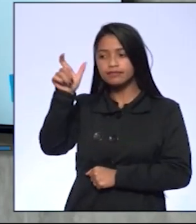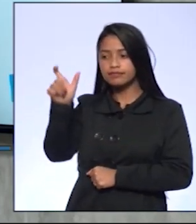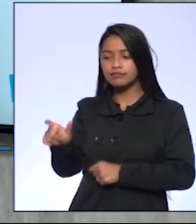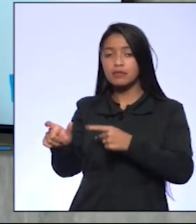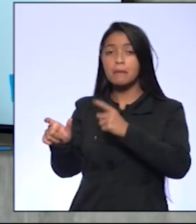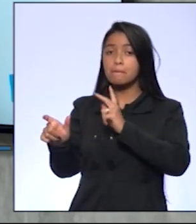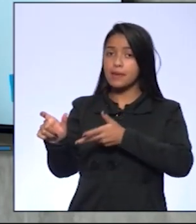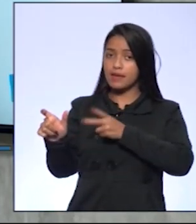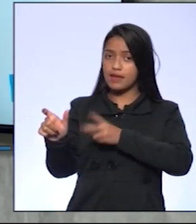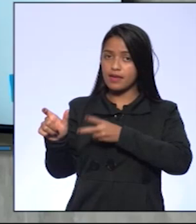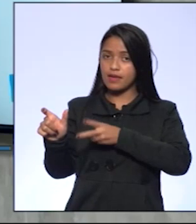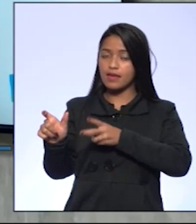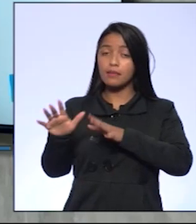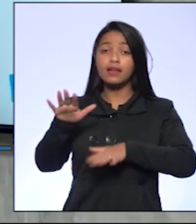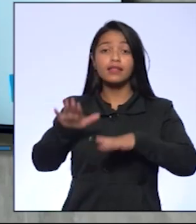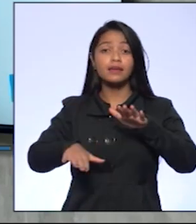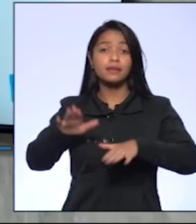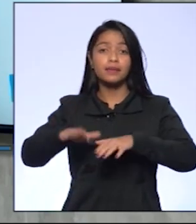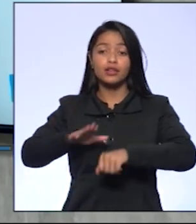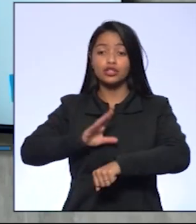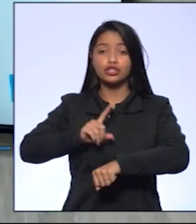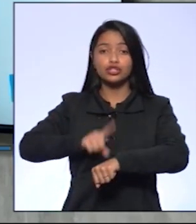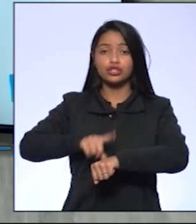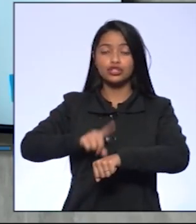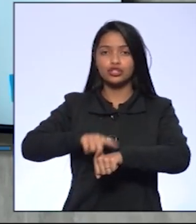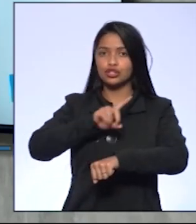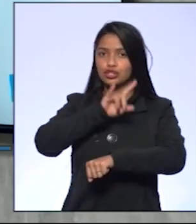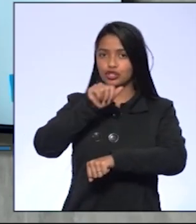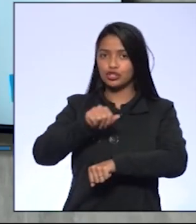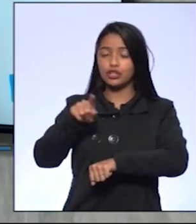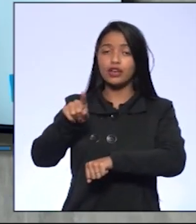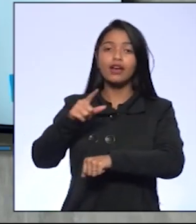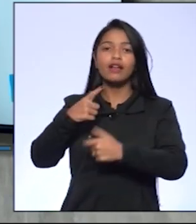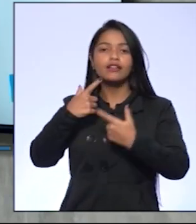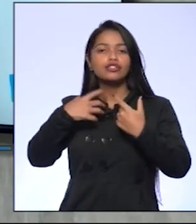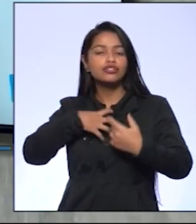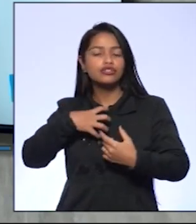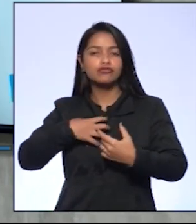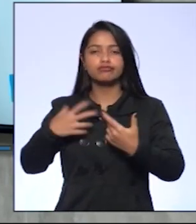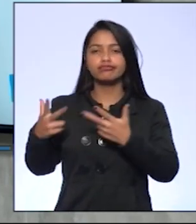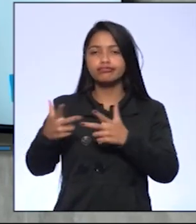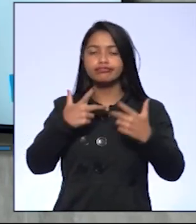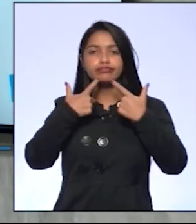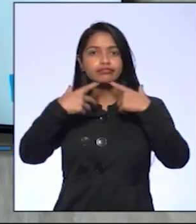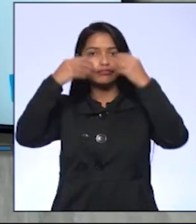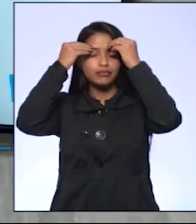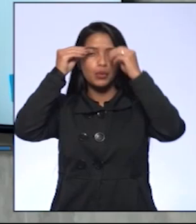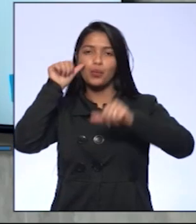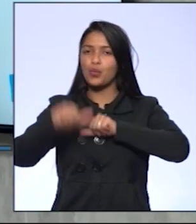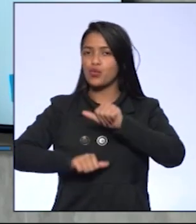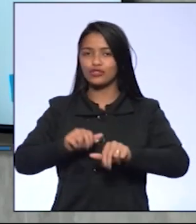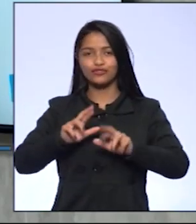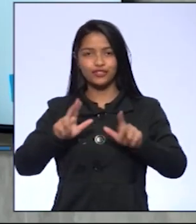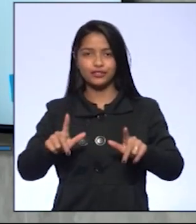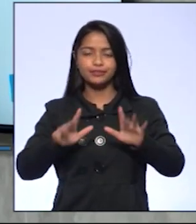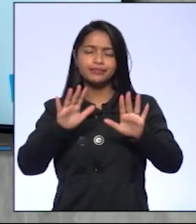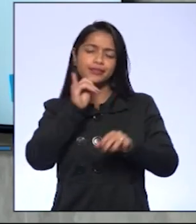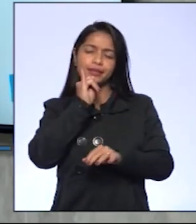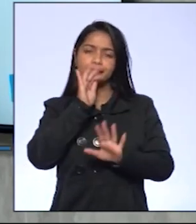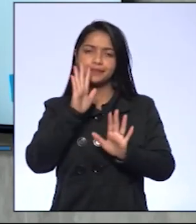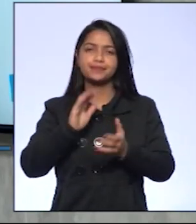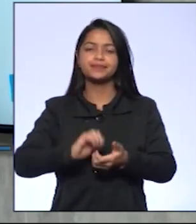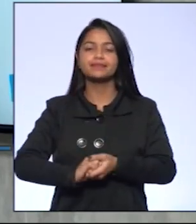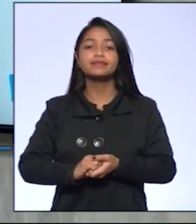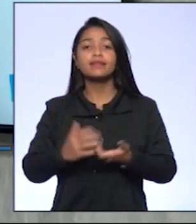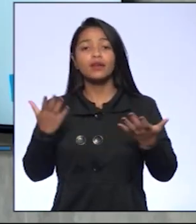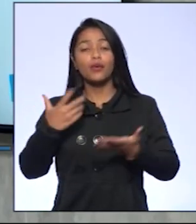dependendo do momento do dia dele, vai usar linguagens diferentes. Imagine, tô aqui dando